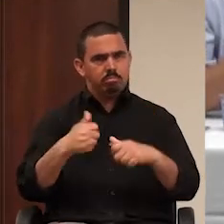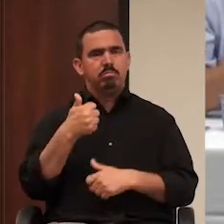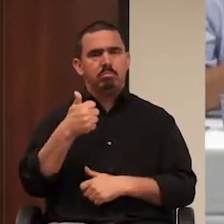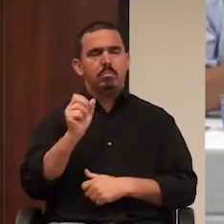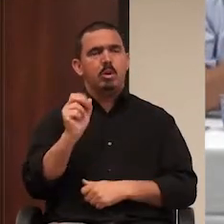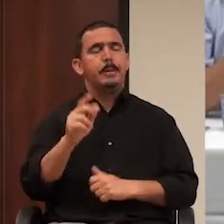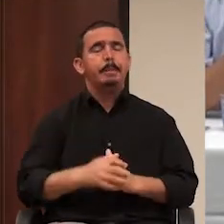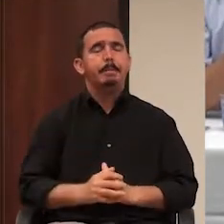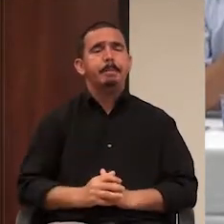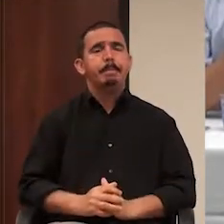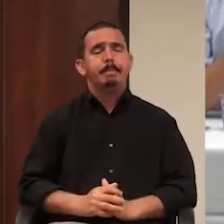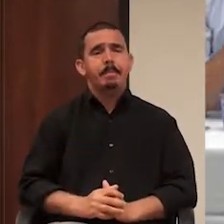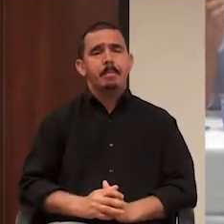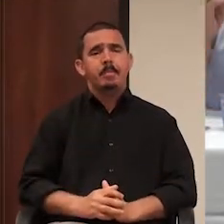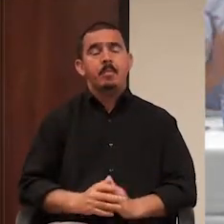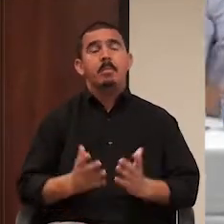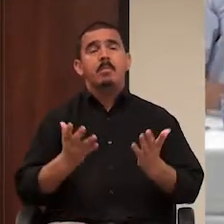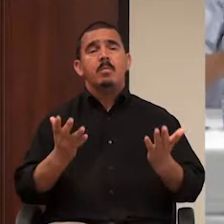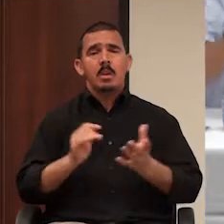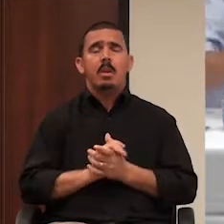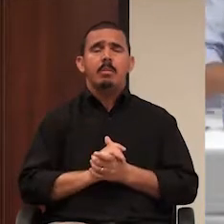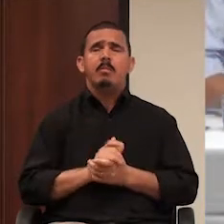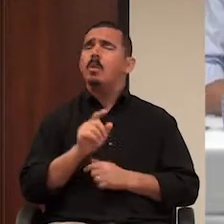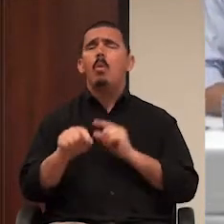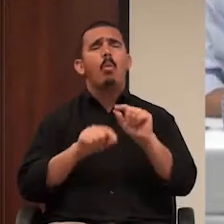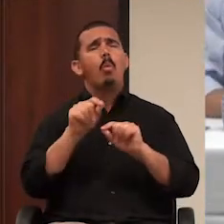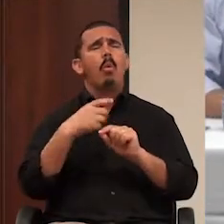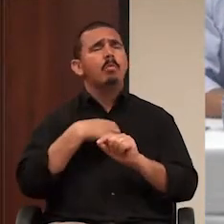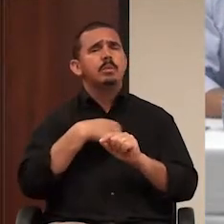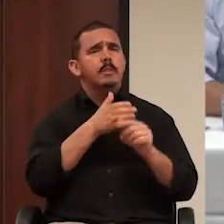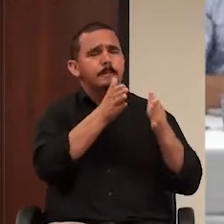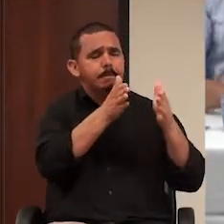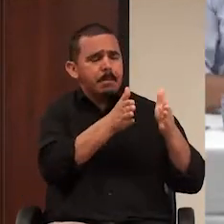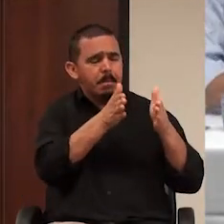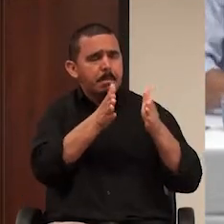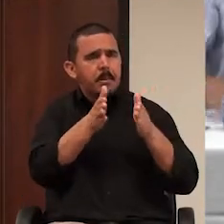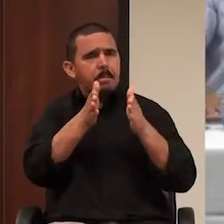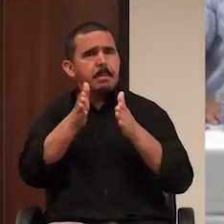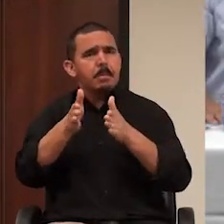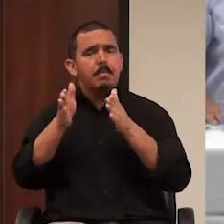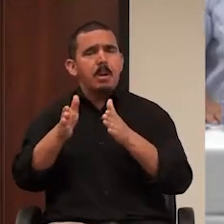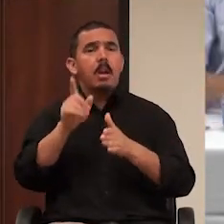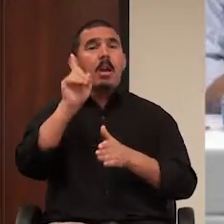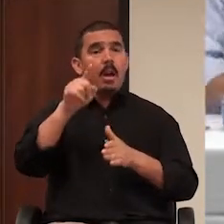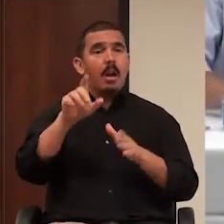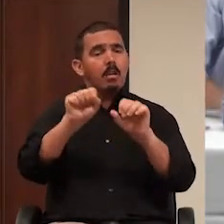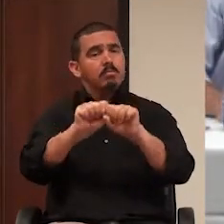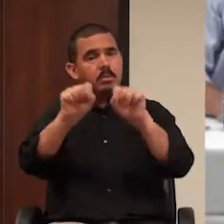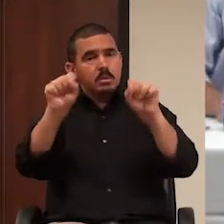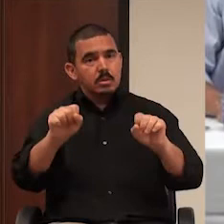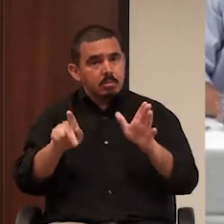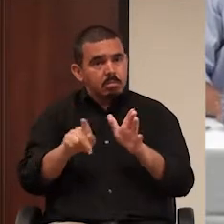outros termos, tá? Bom, o processo de curatela é o esquema judicial, é a